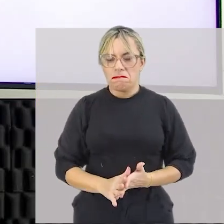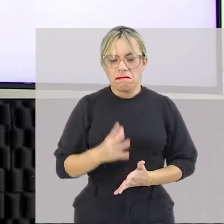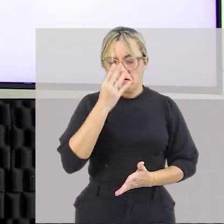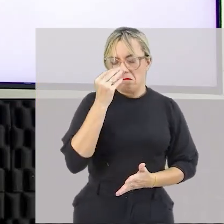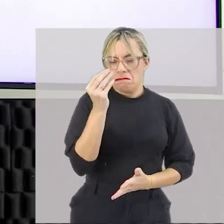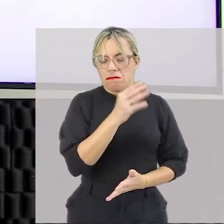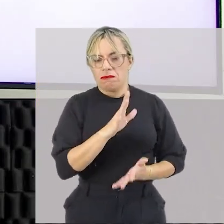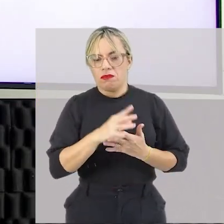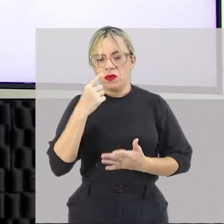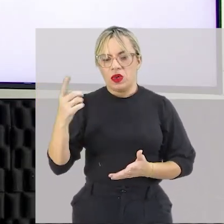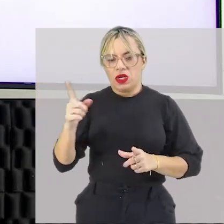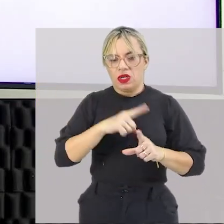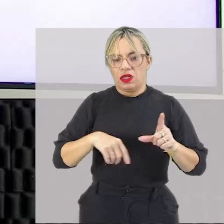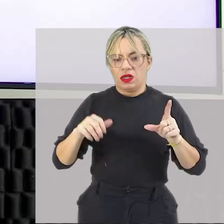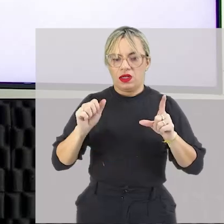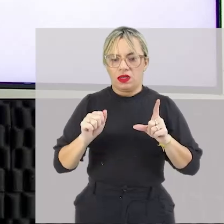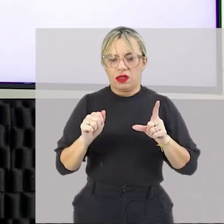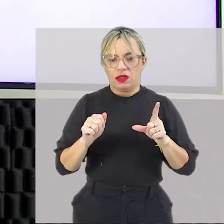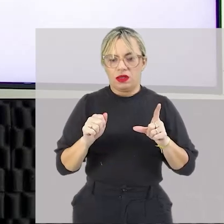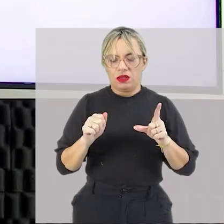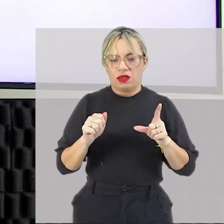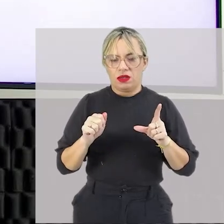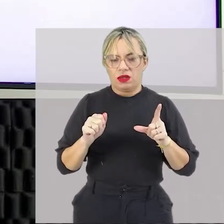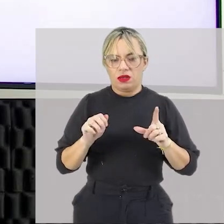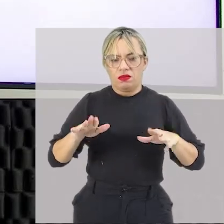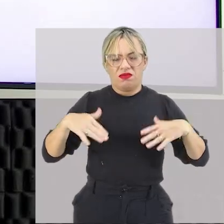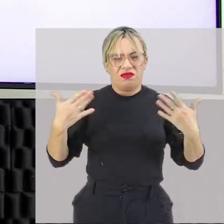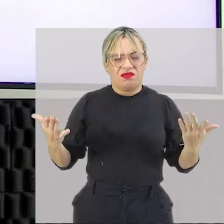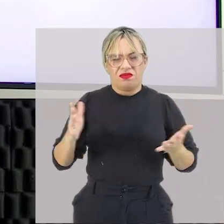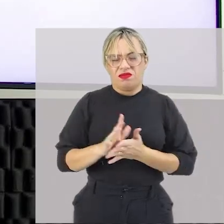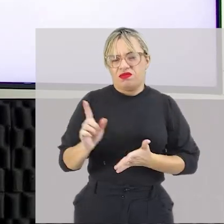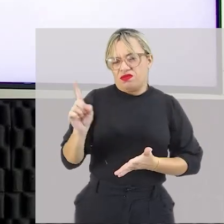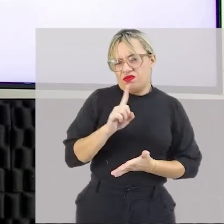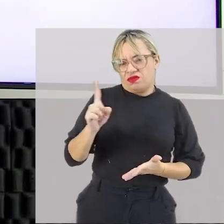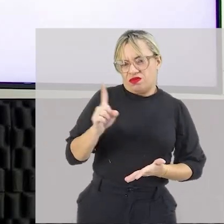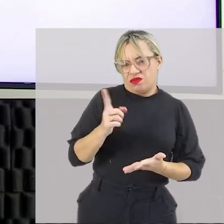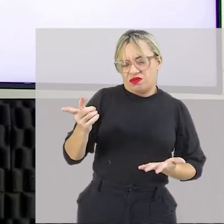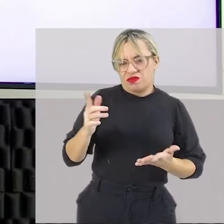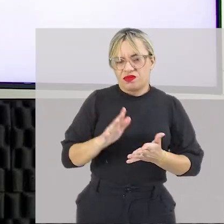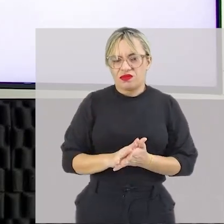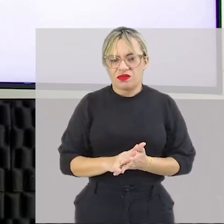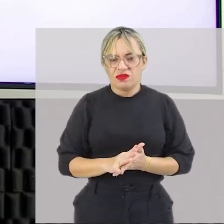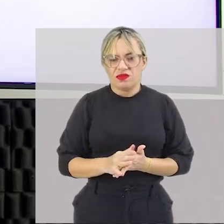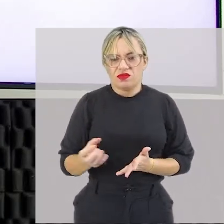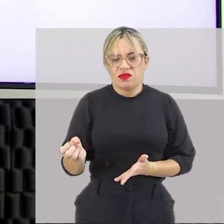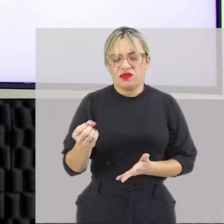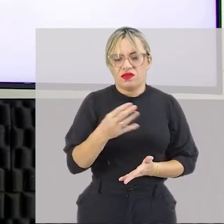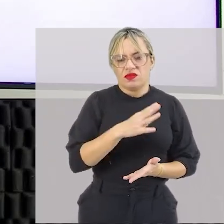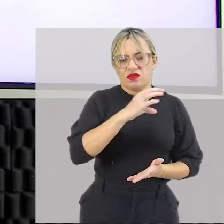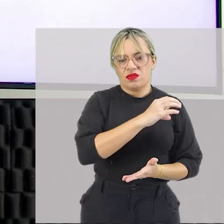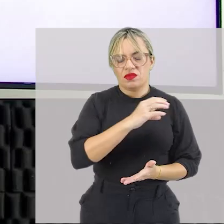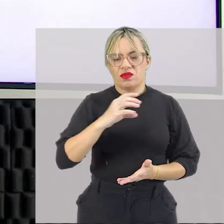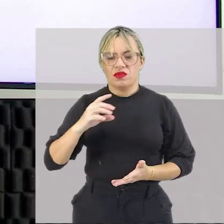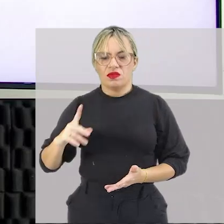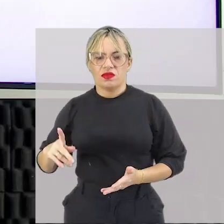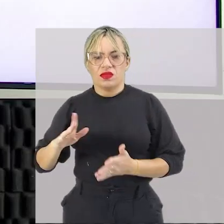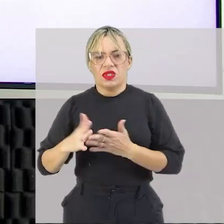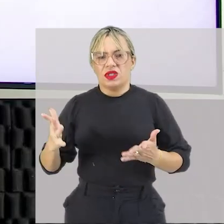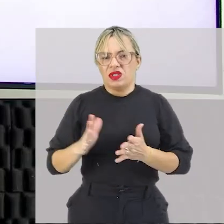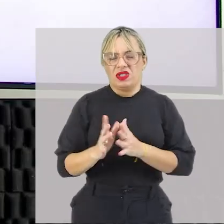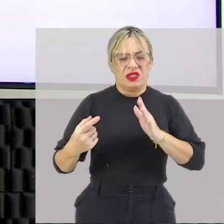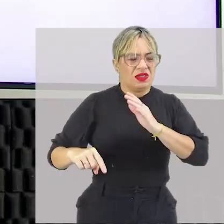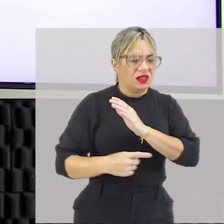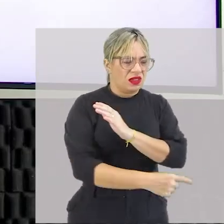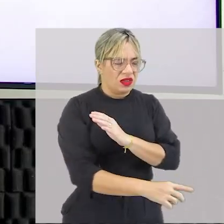dizer reforma do Código Penal. Ah, pessoal, peraí, né? A reforma do Código Penal está muito distante de responder ao que foi